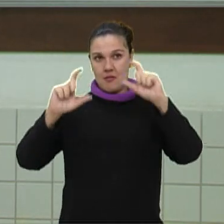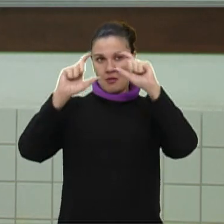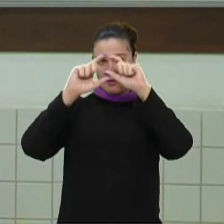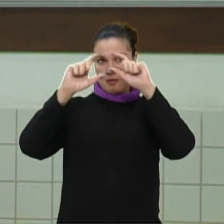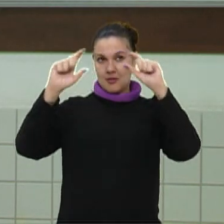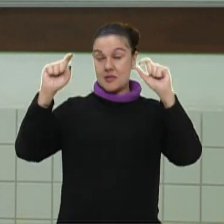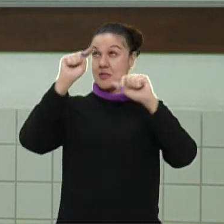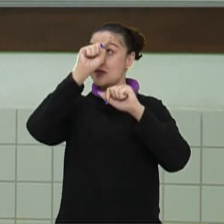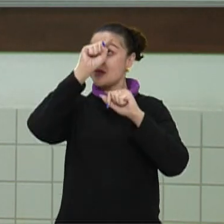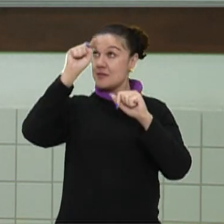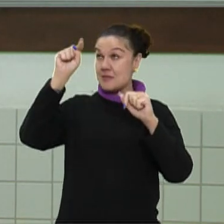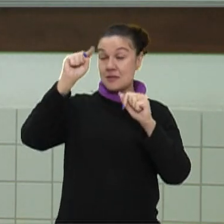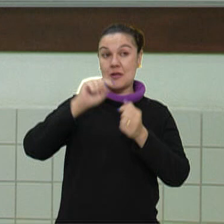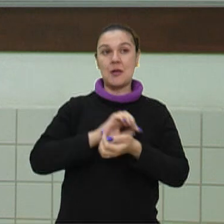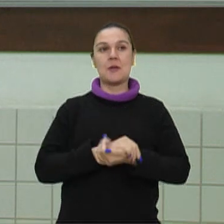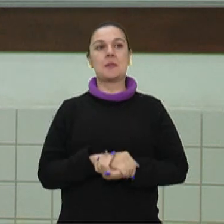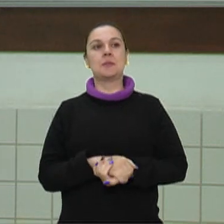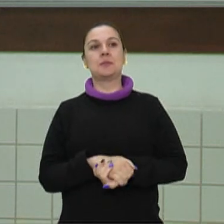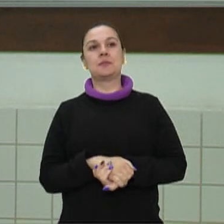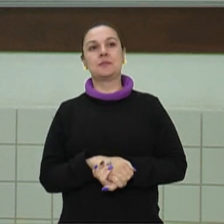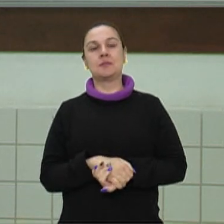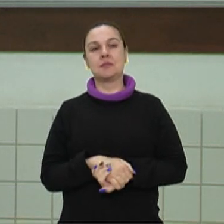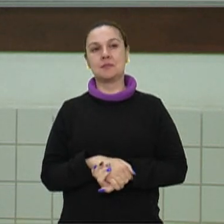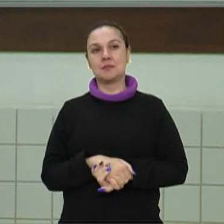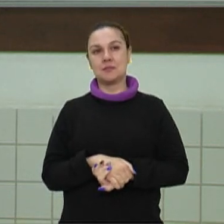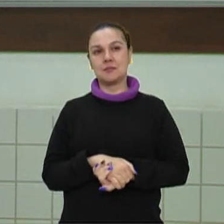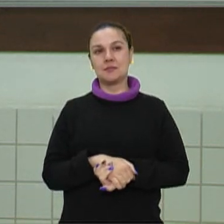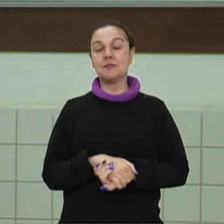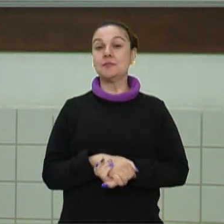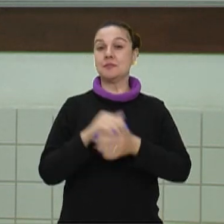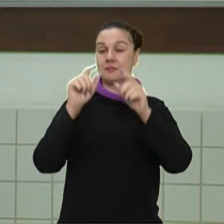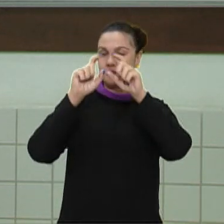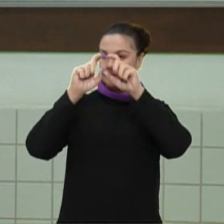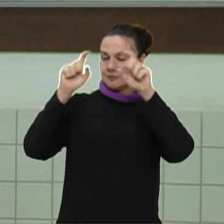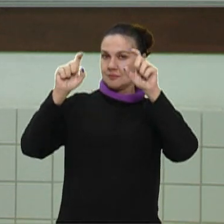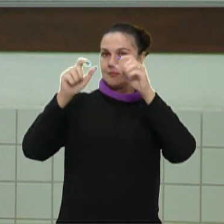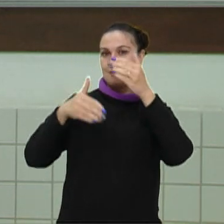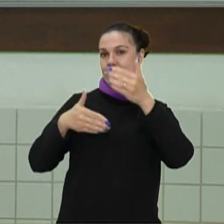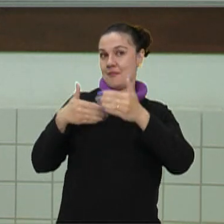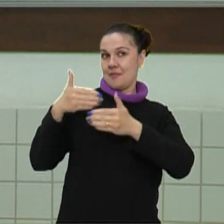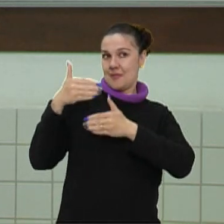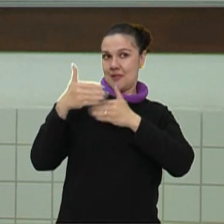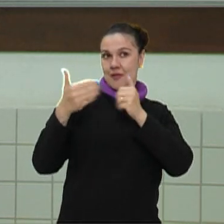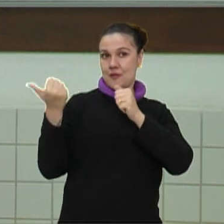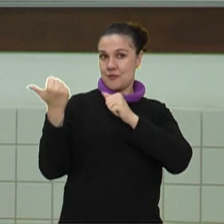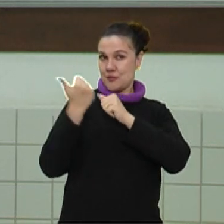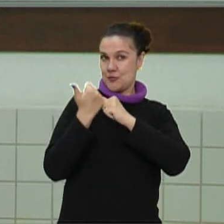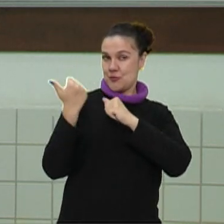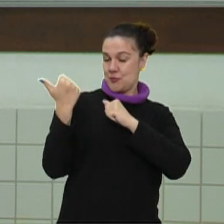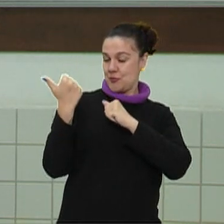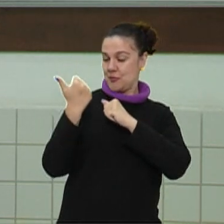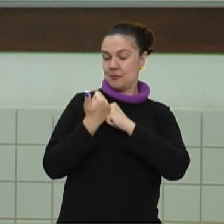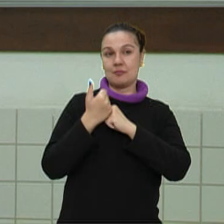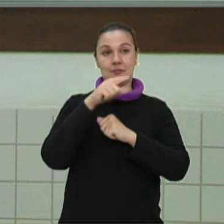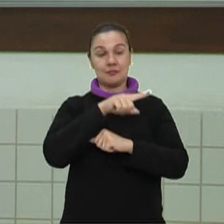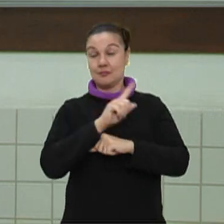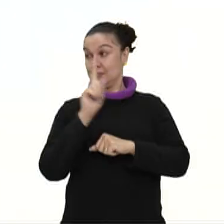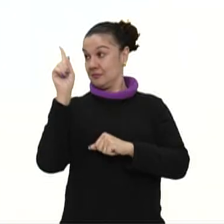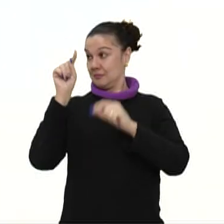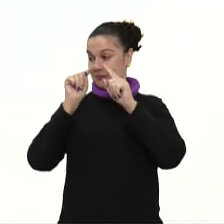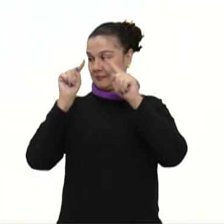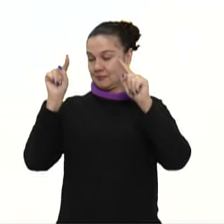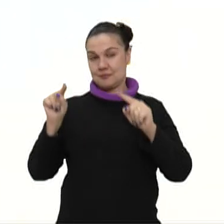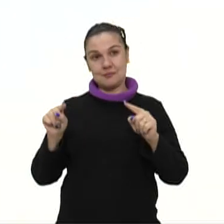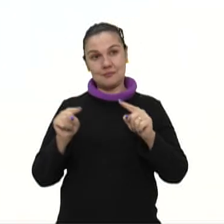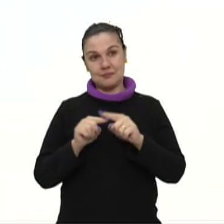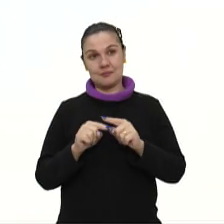para vocês aqui em cima, ok? E aí, nessa equação, a gente vai substituir os valores que eu encontrei ali no quadro.